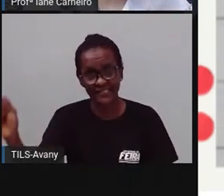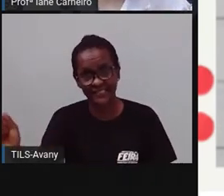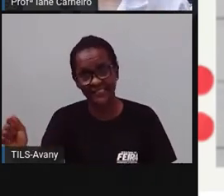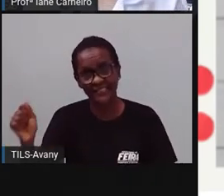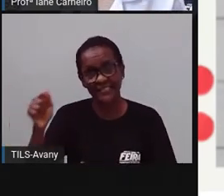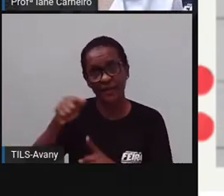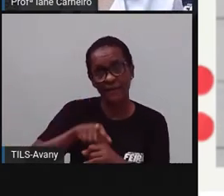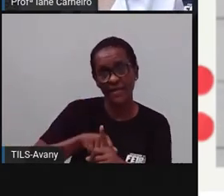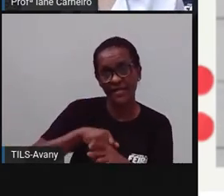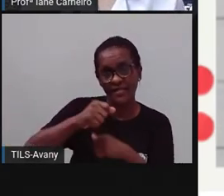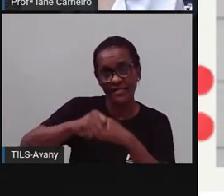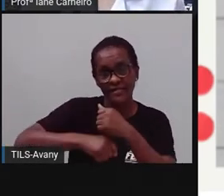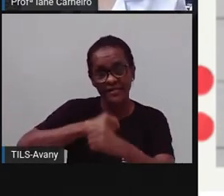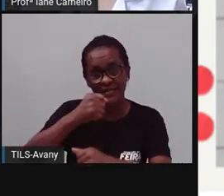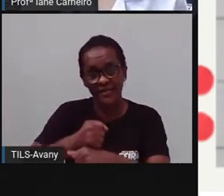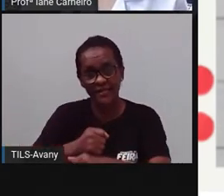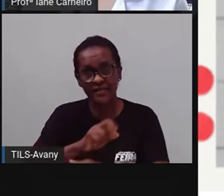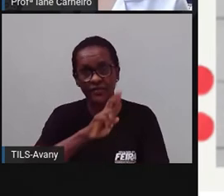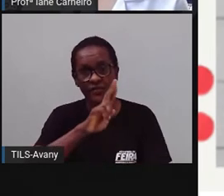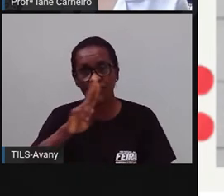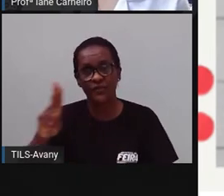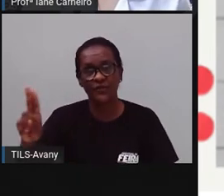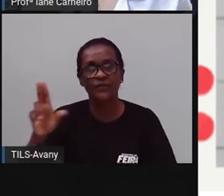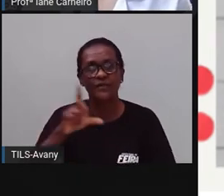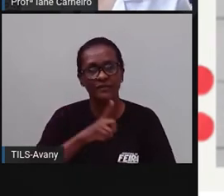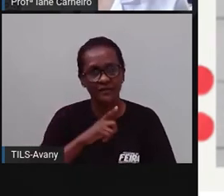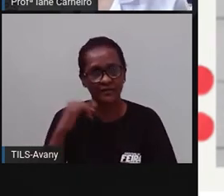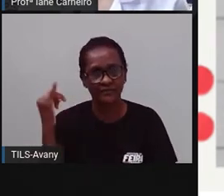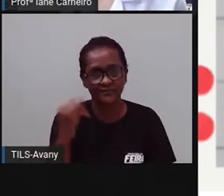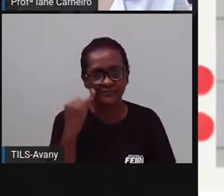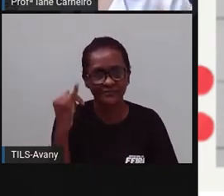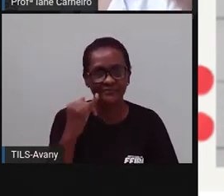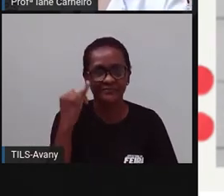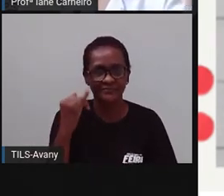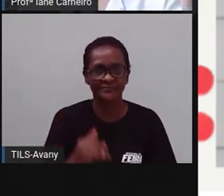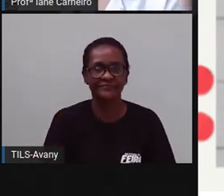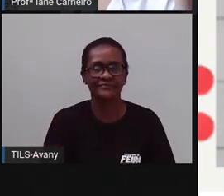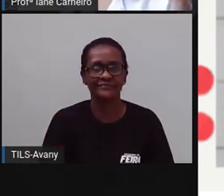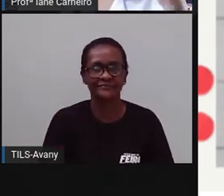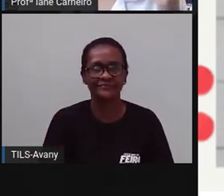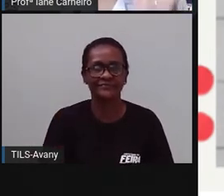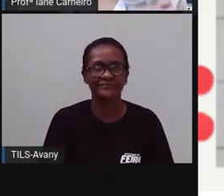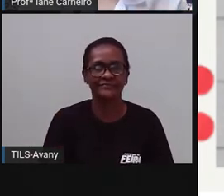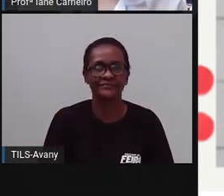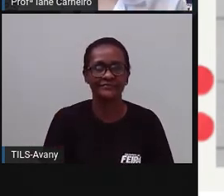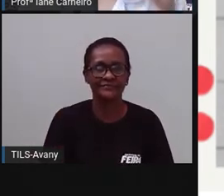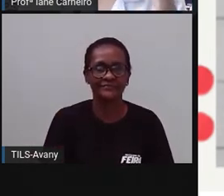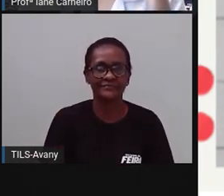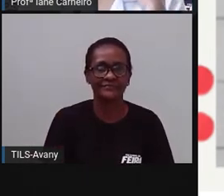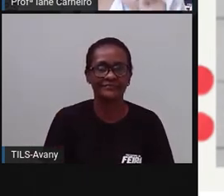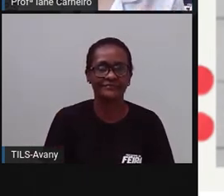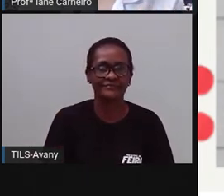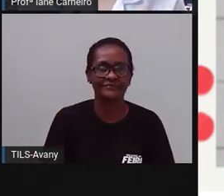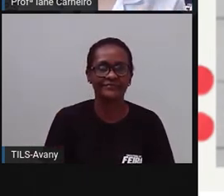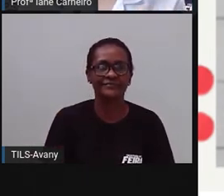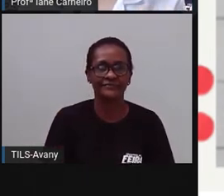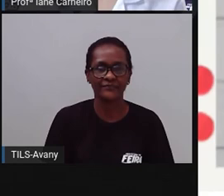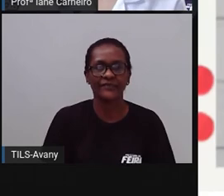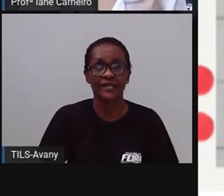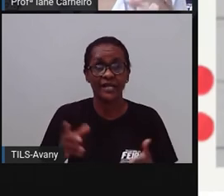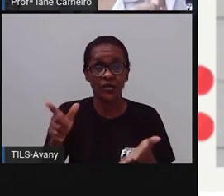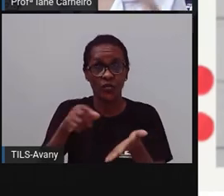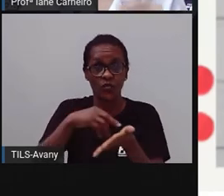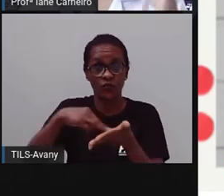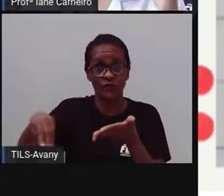casa assinado Ana Júlia ó então aqui a prova mudou de propósito a estrutura do